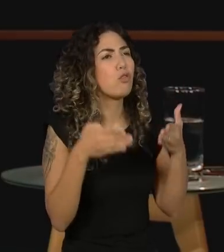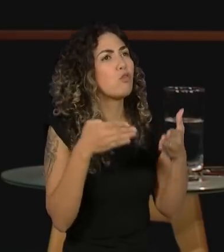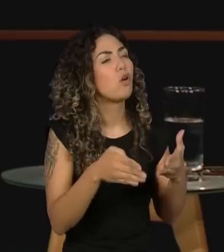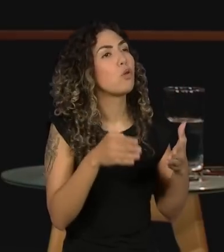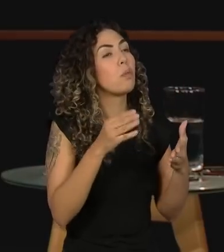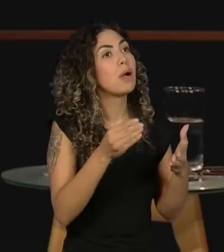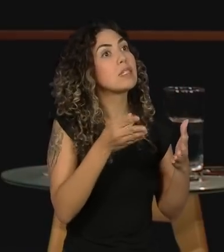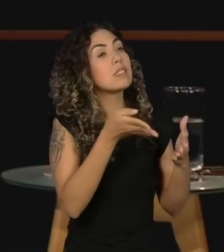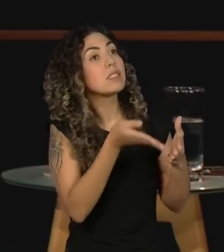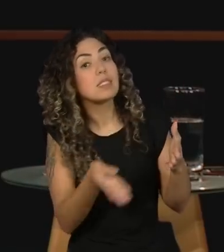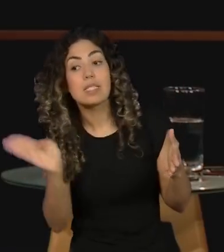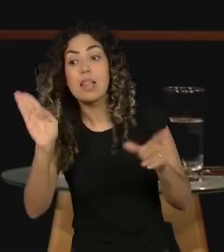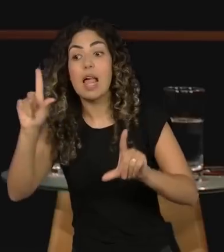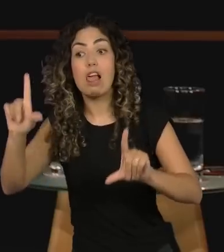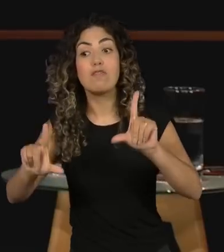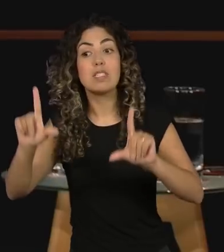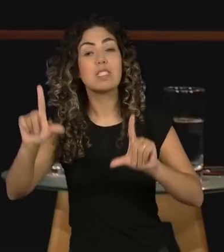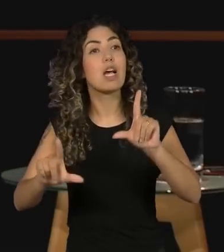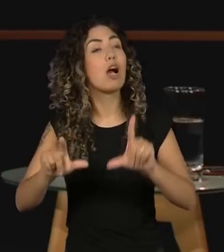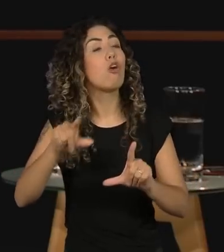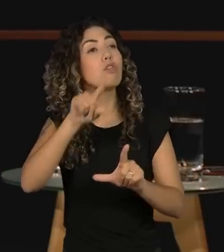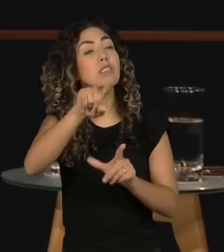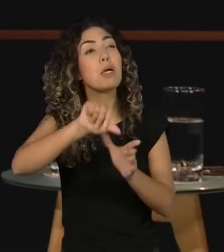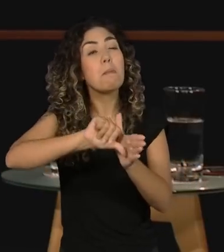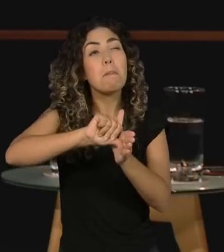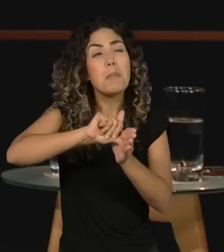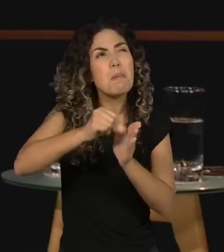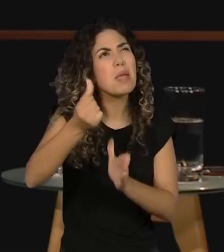atuação na TV foi no Mapa da Mina, Isso. em